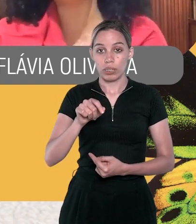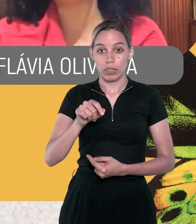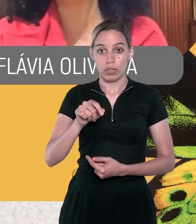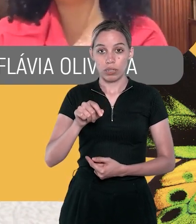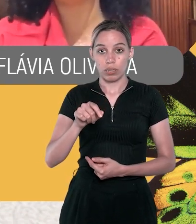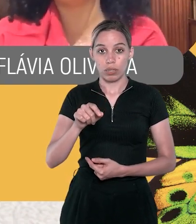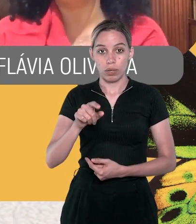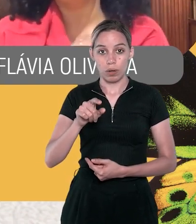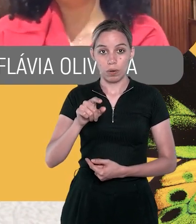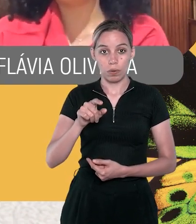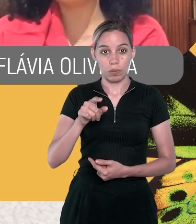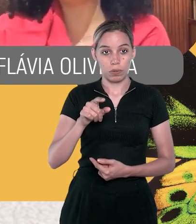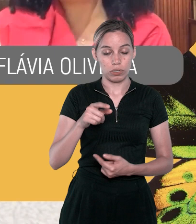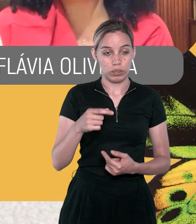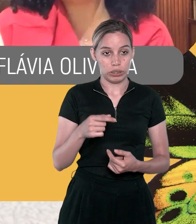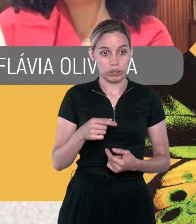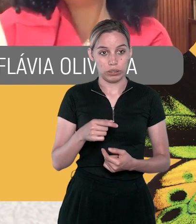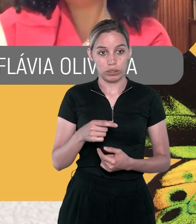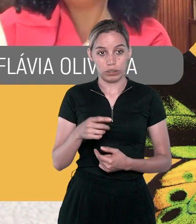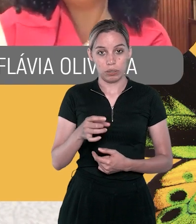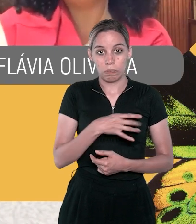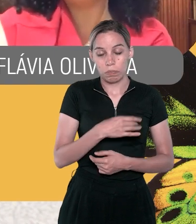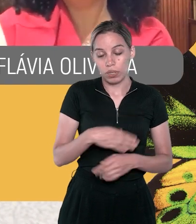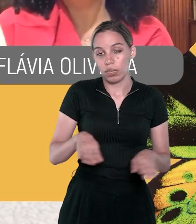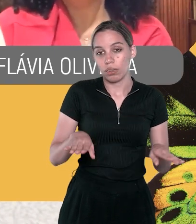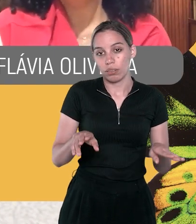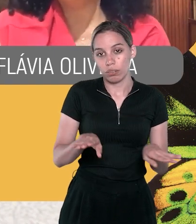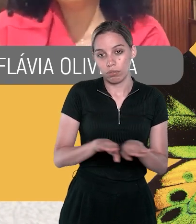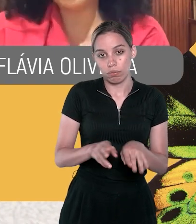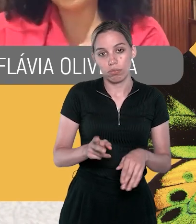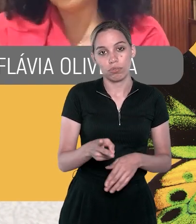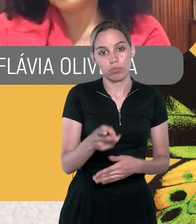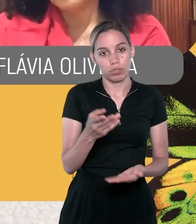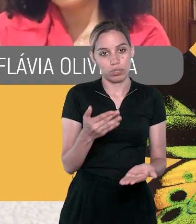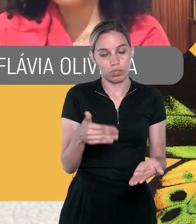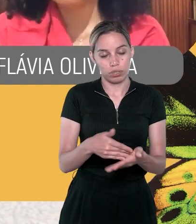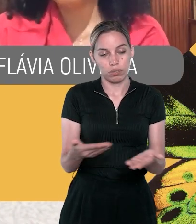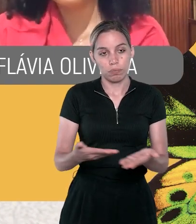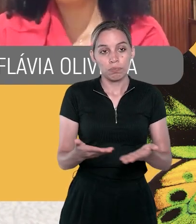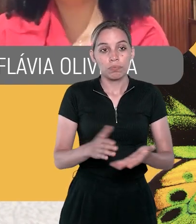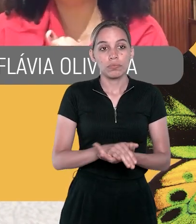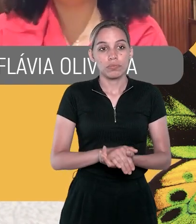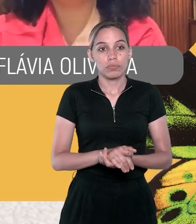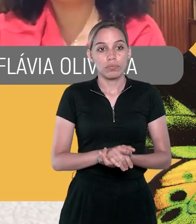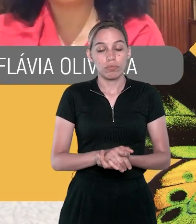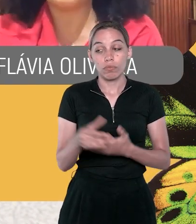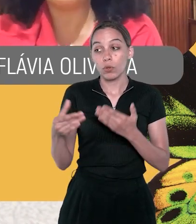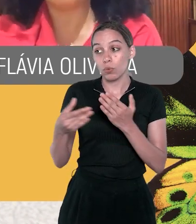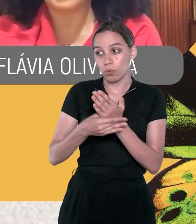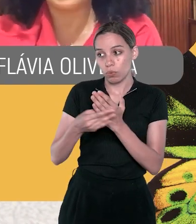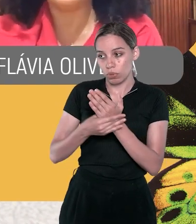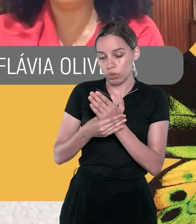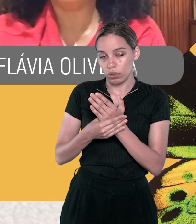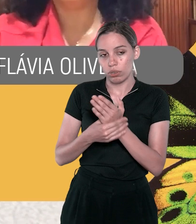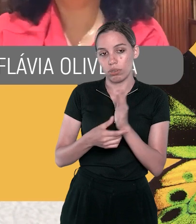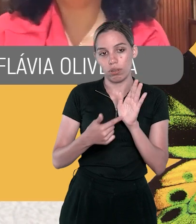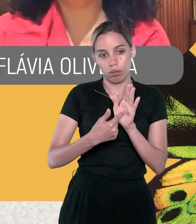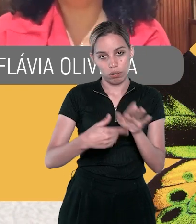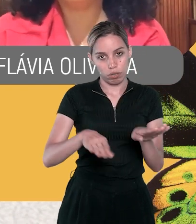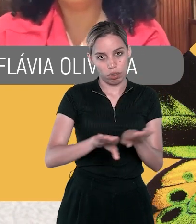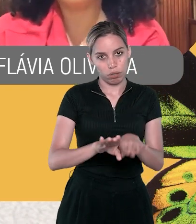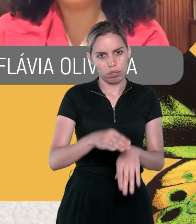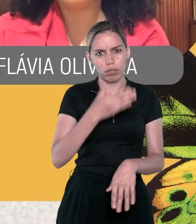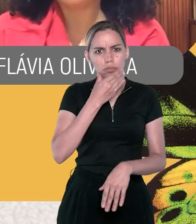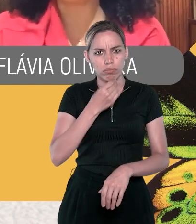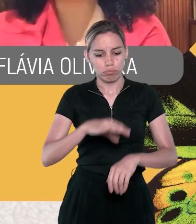também traz isso, né? O próprio reconhecimento do menino de moletom camuflado,